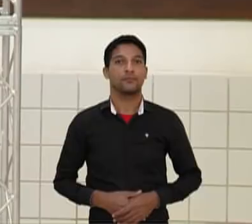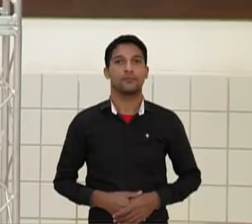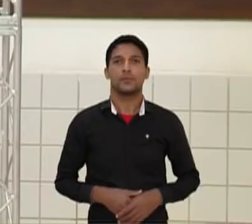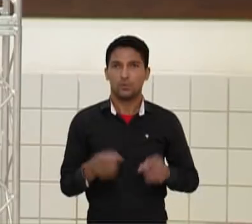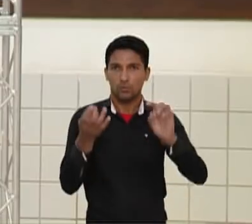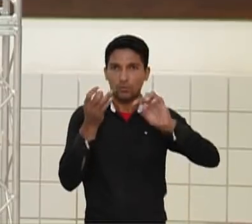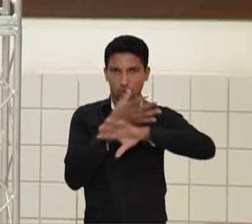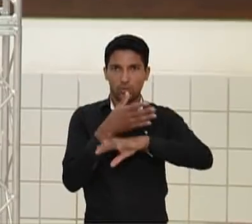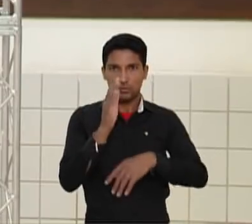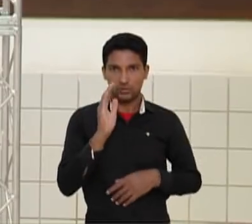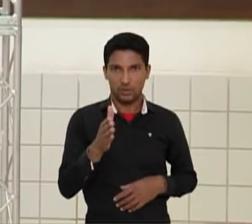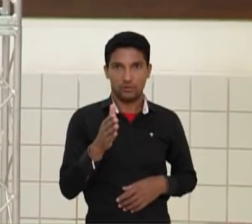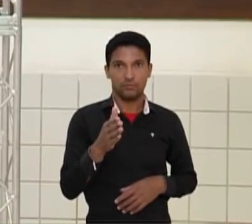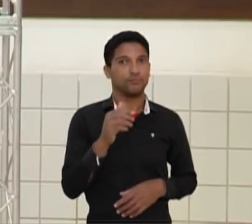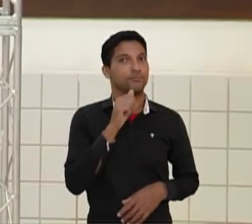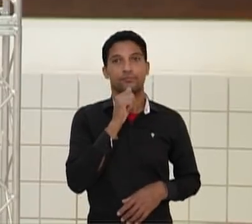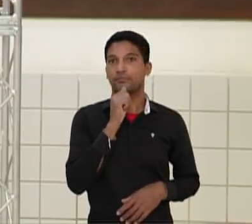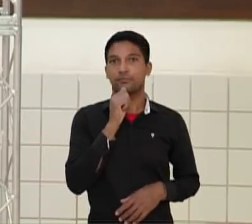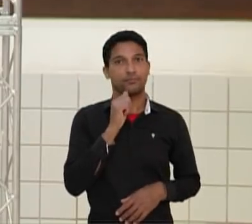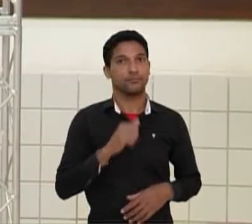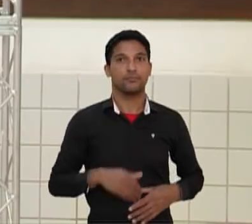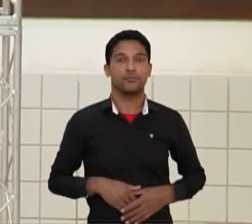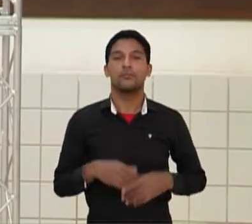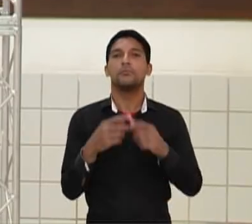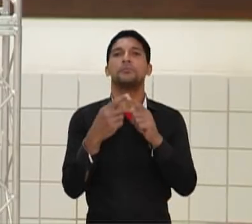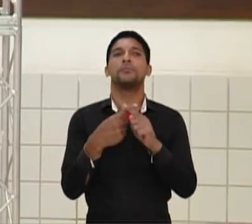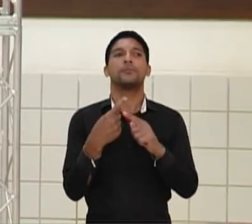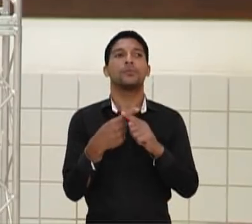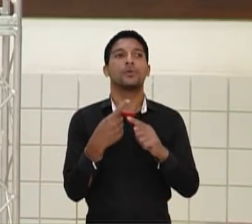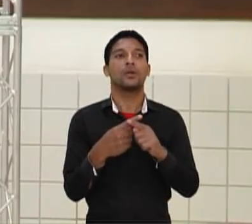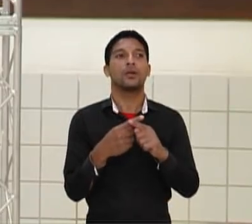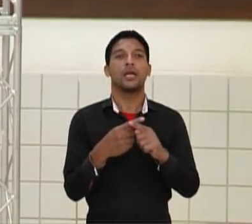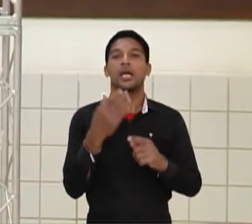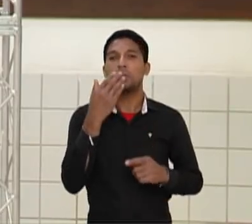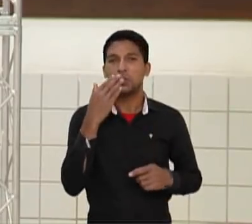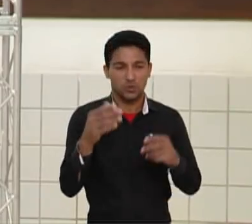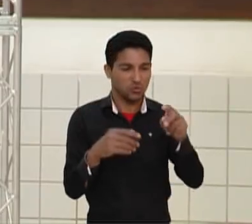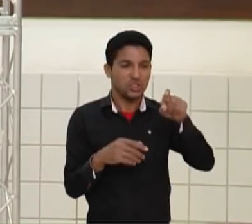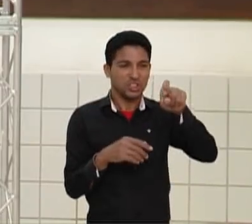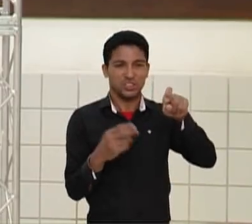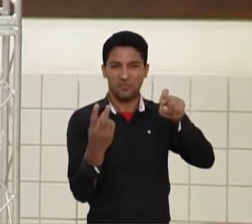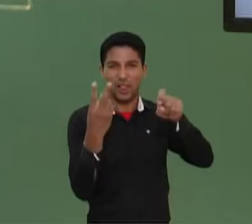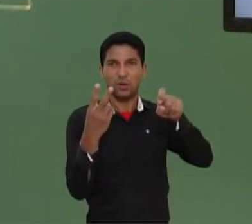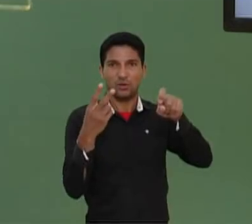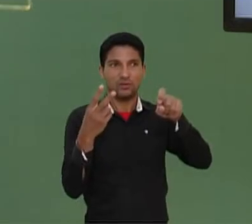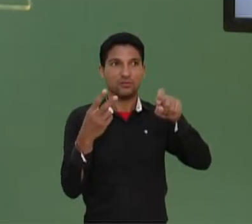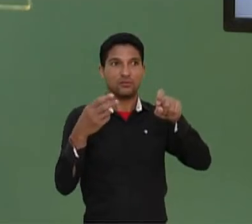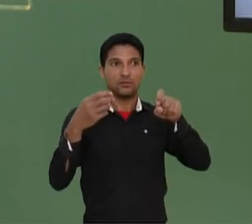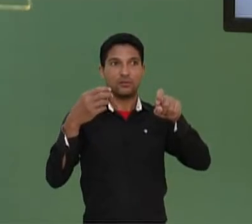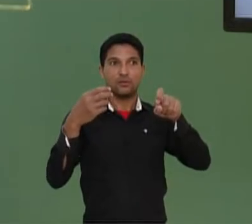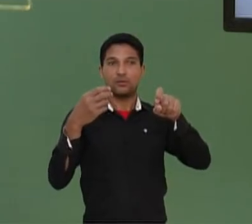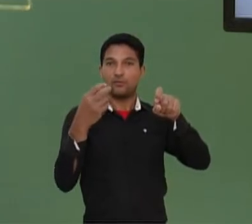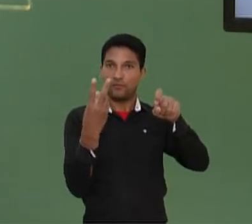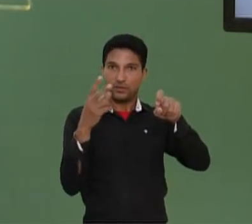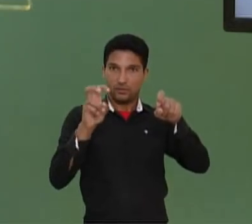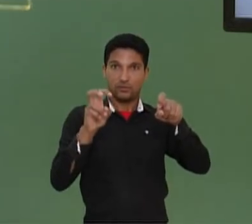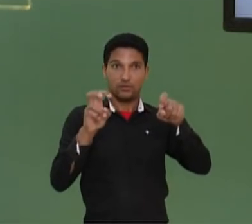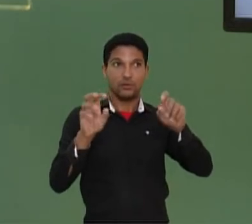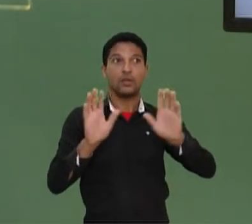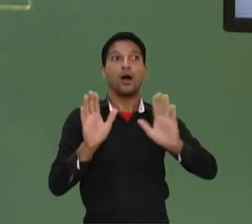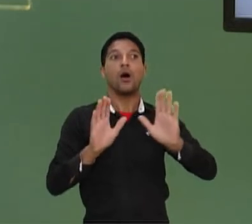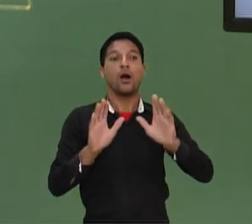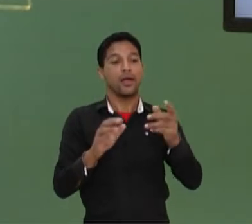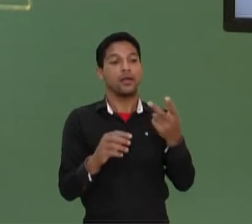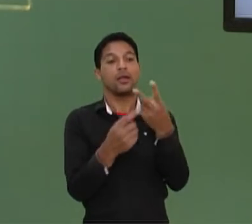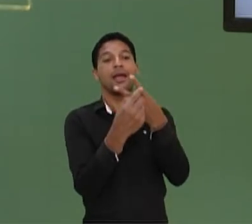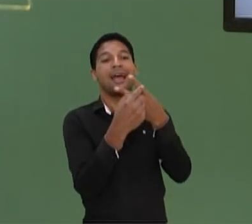Terminei o exercício? Não terminei. Por quê? Porque ele não está me pedindo o valor de x, ele está me pedindo o valor dos ângulos do paralelogramo. Então, eu